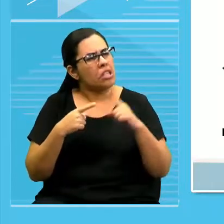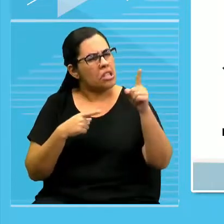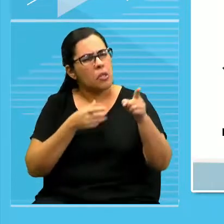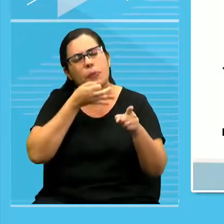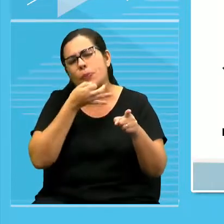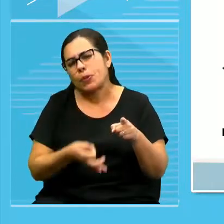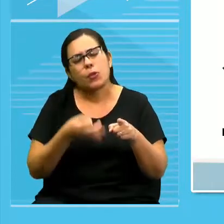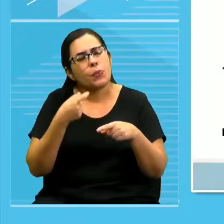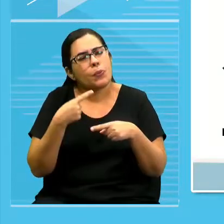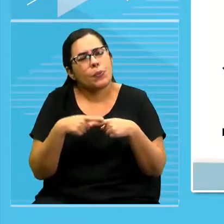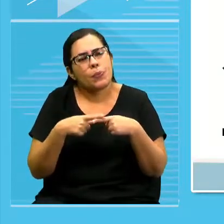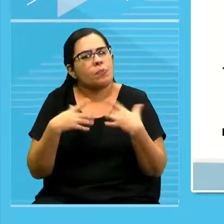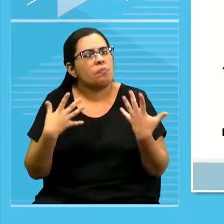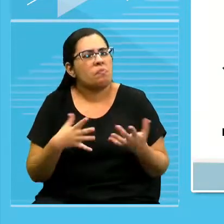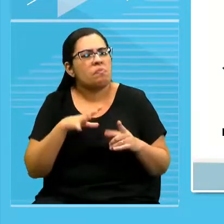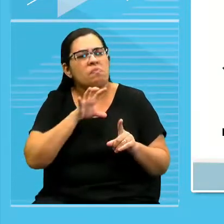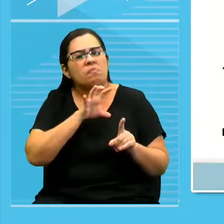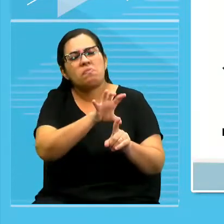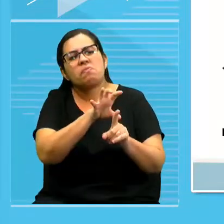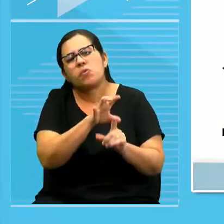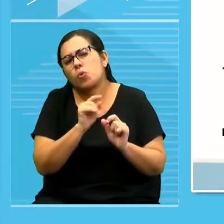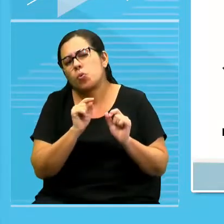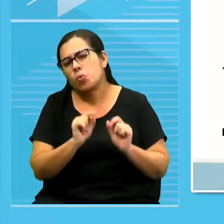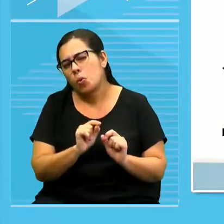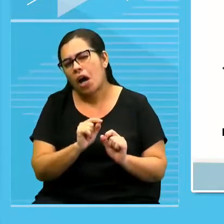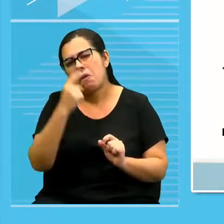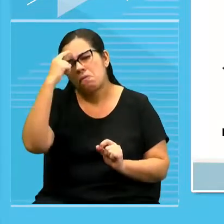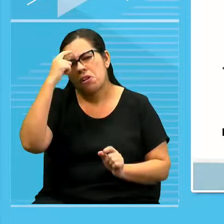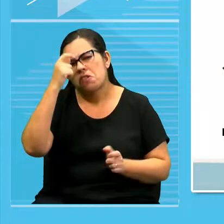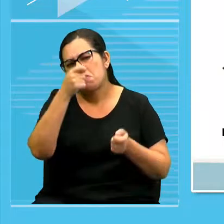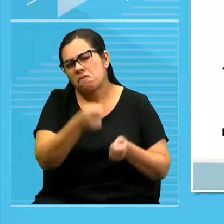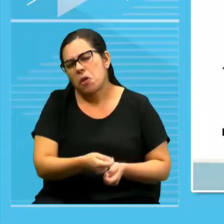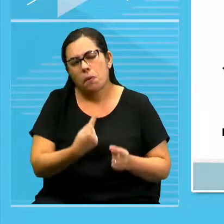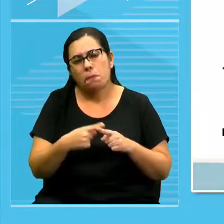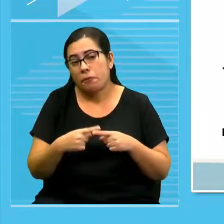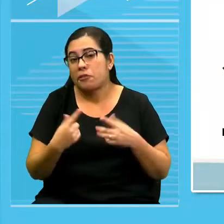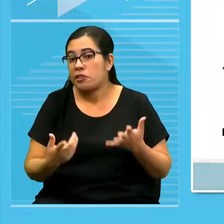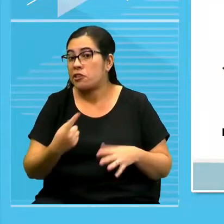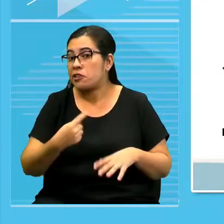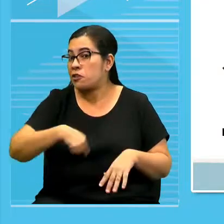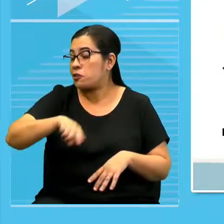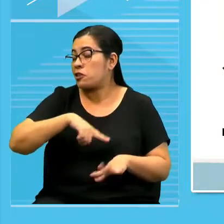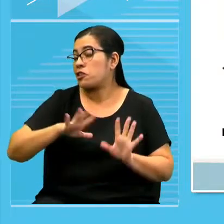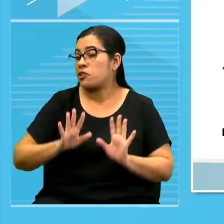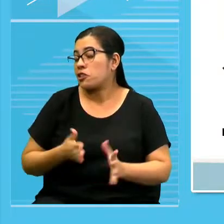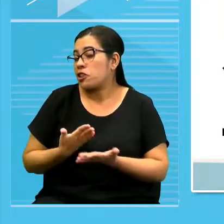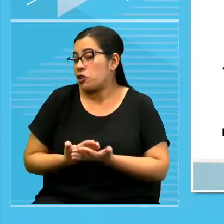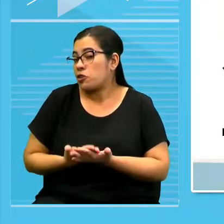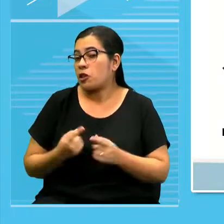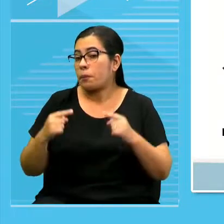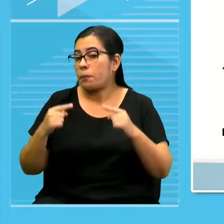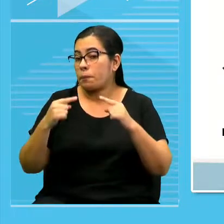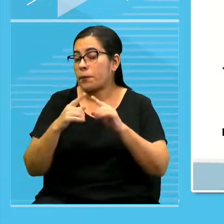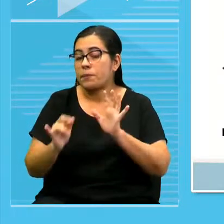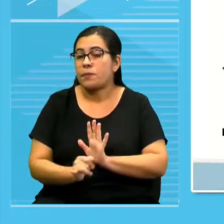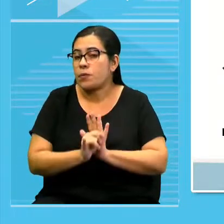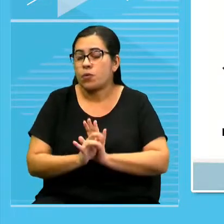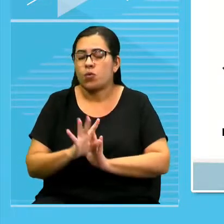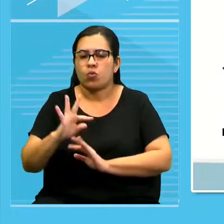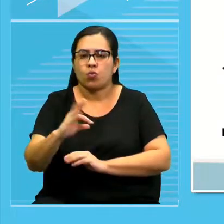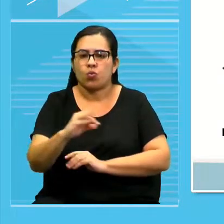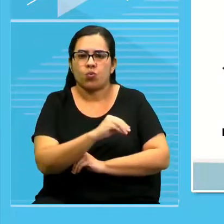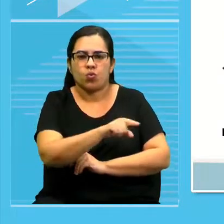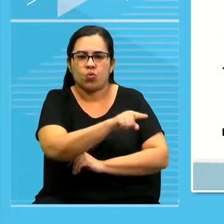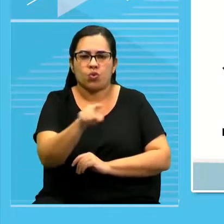opinião será o que influenciou ela pensar aquela forma porque nós Já estudamos aqui sobre a identidade todo mundo